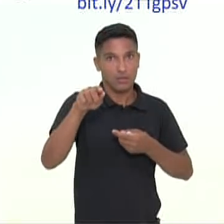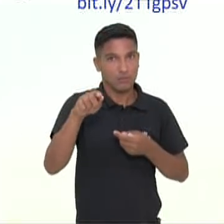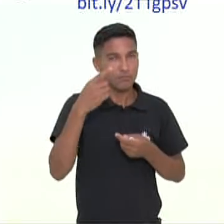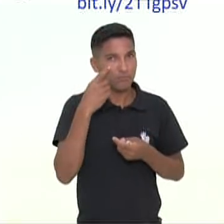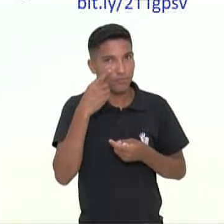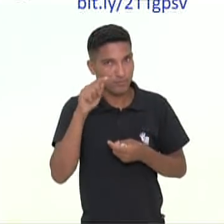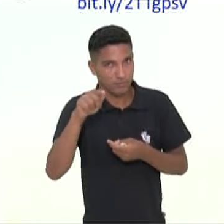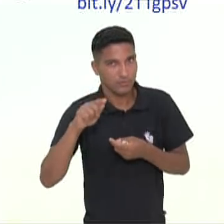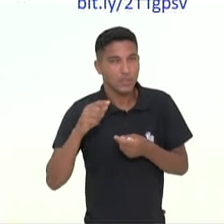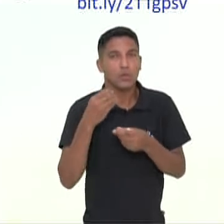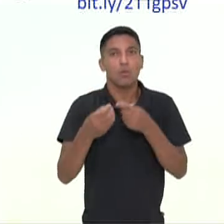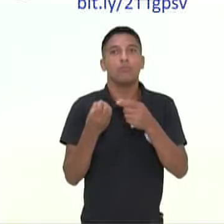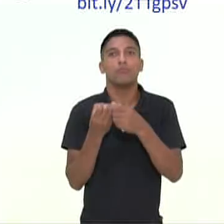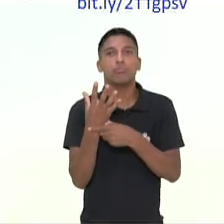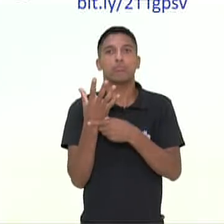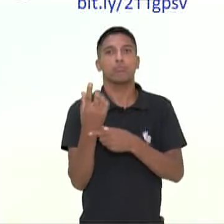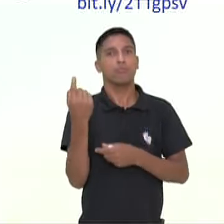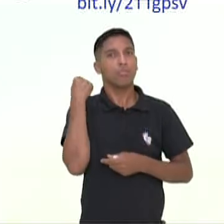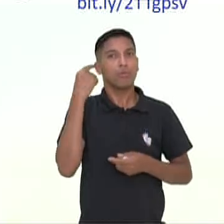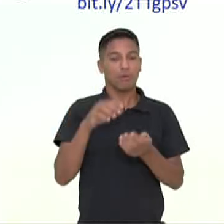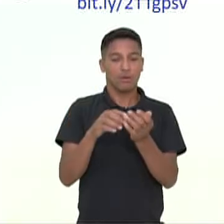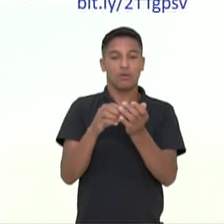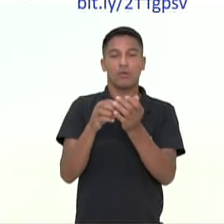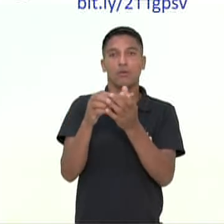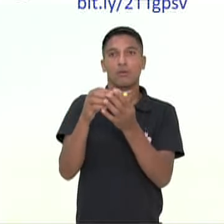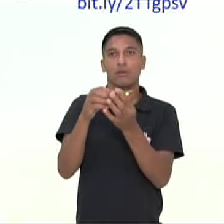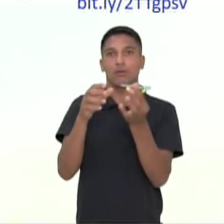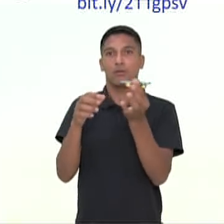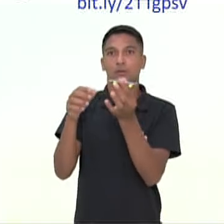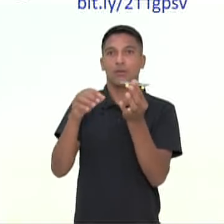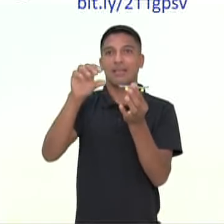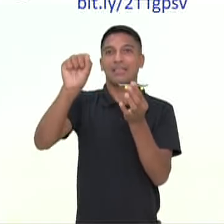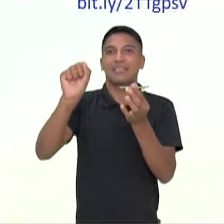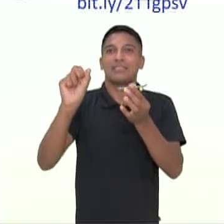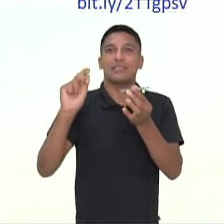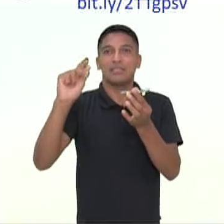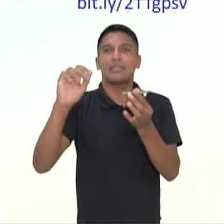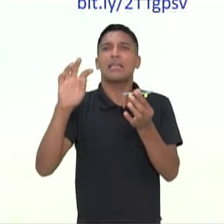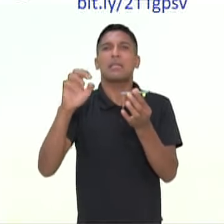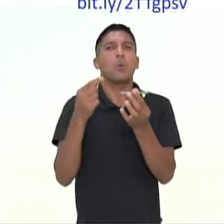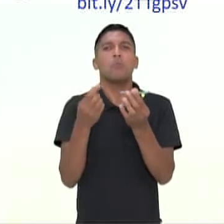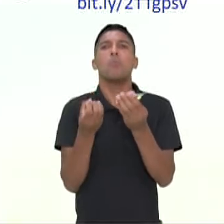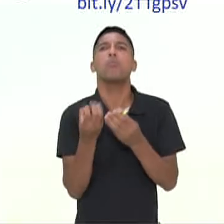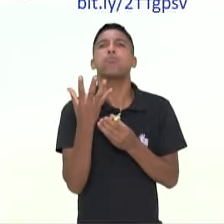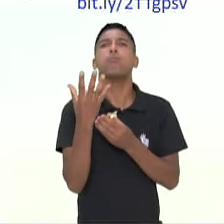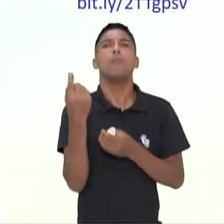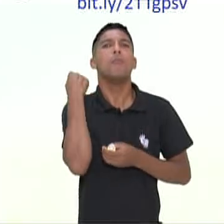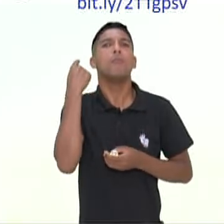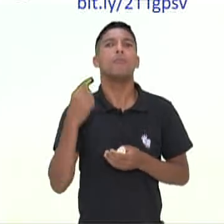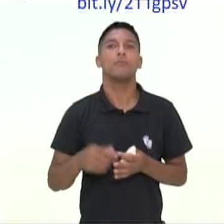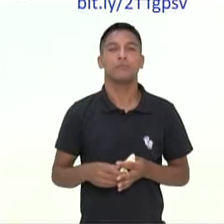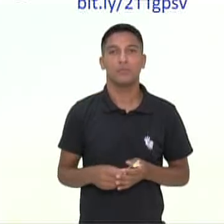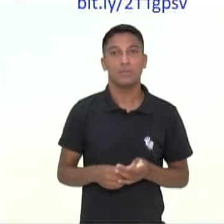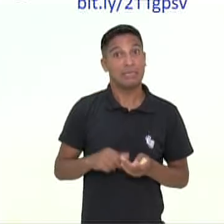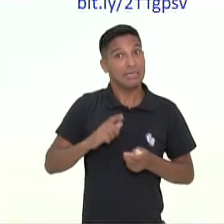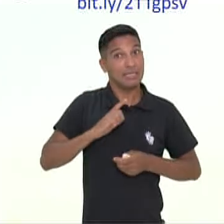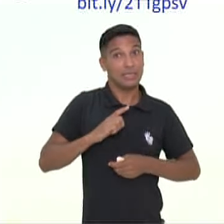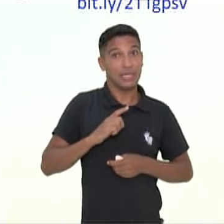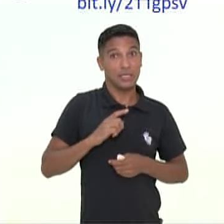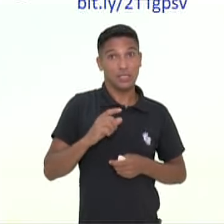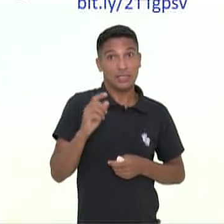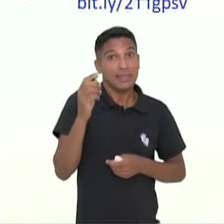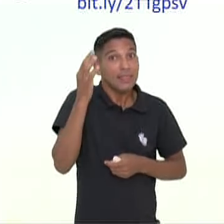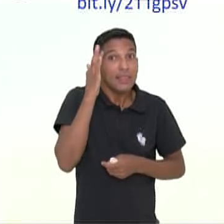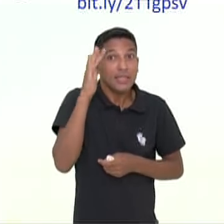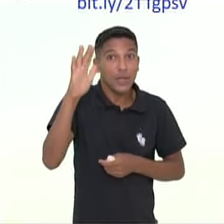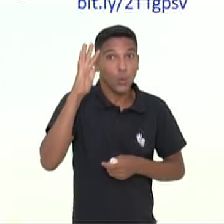da origem do skate. Existem algumas teorias para o surgimento do skate. Uma delas é